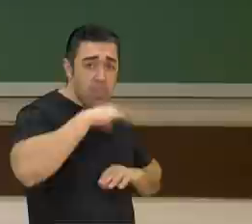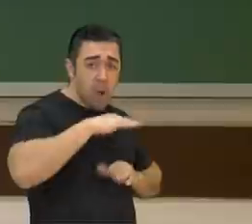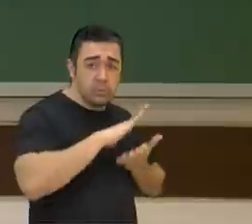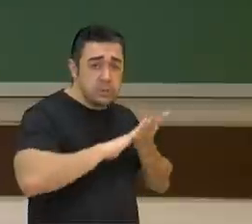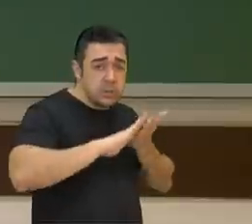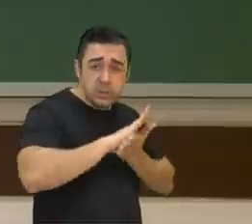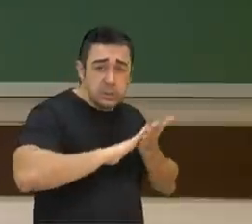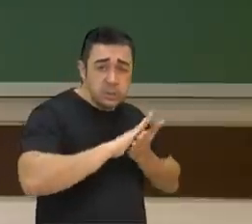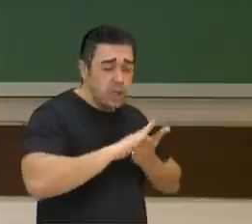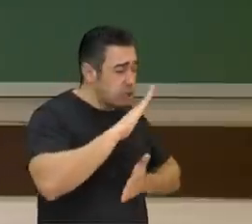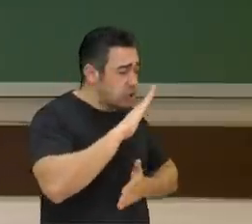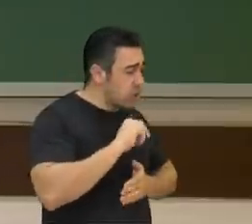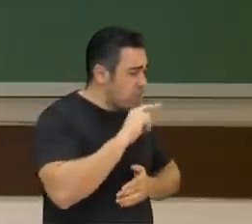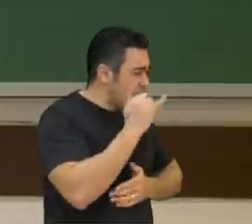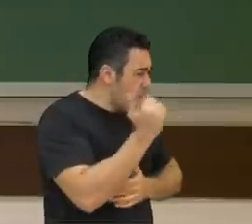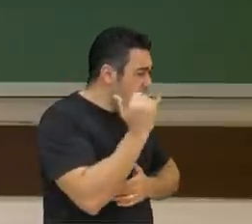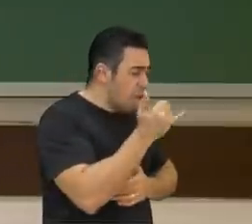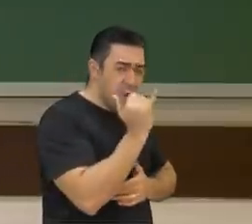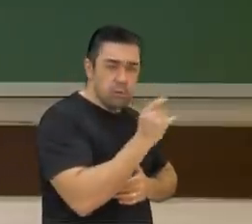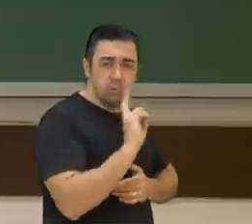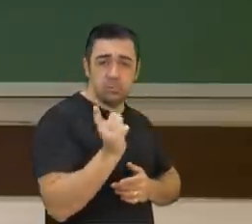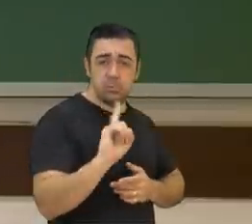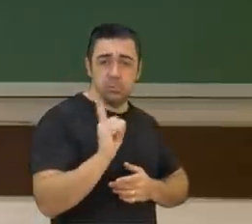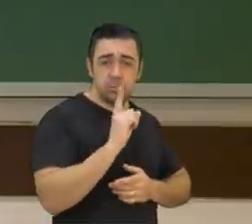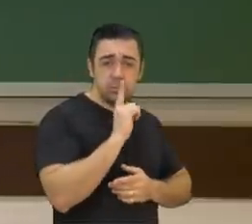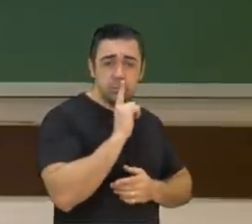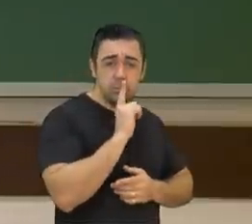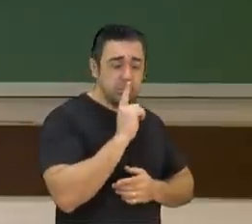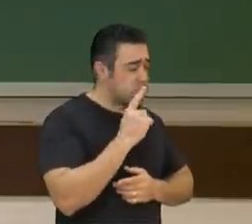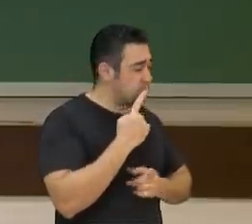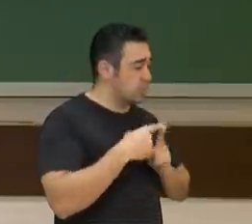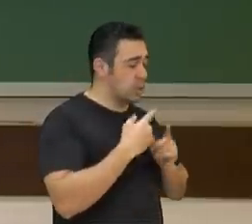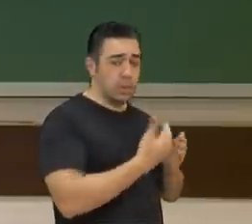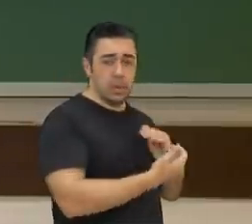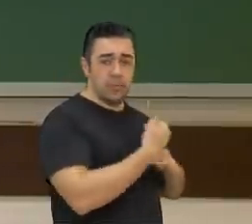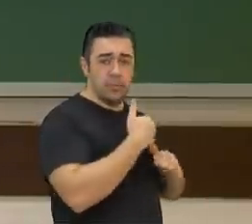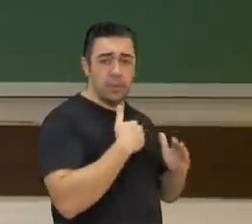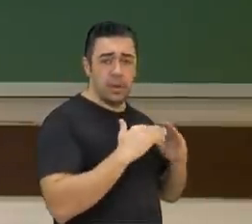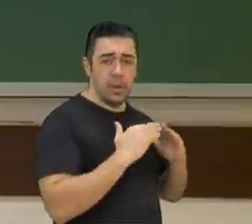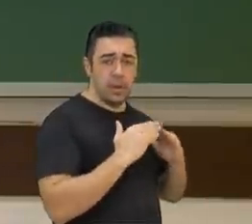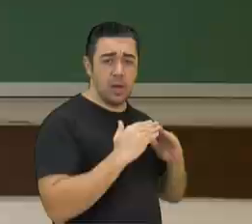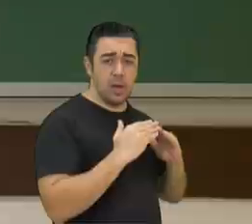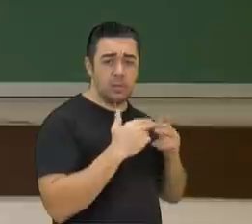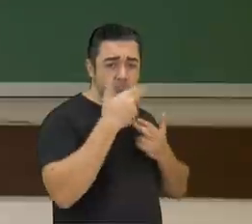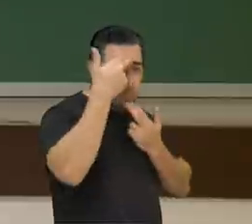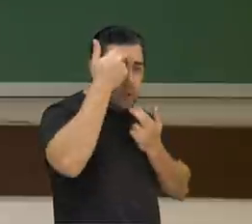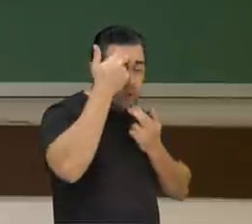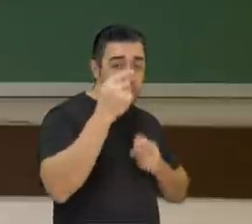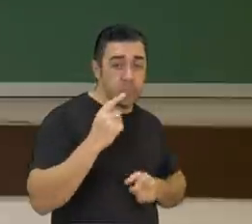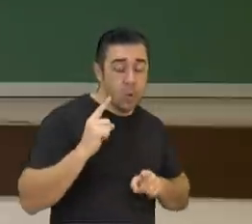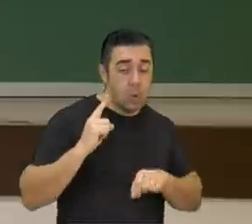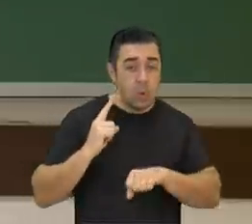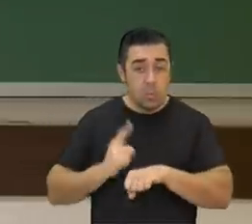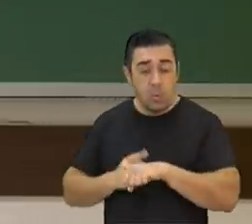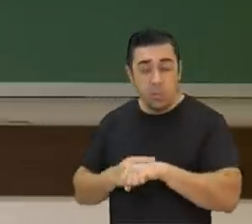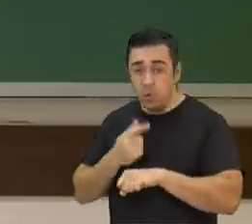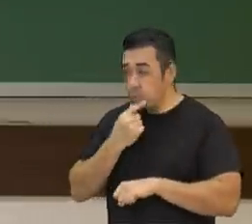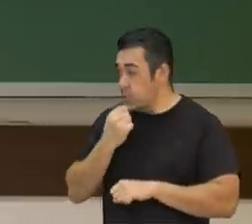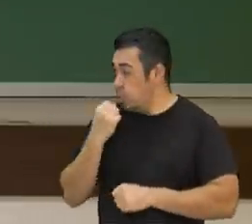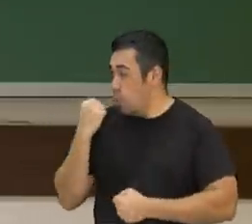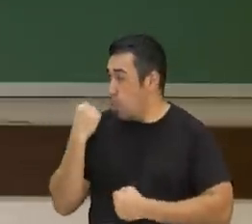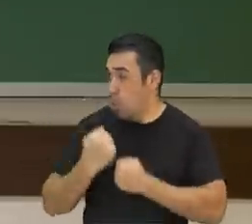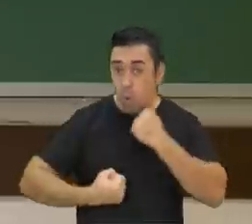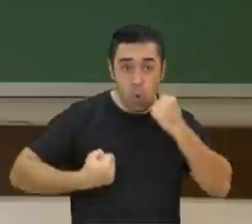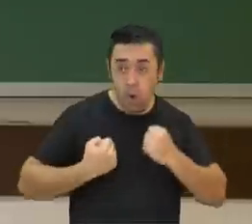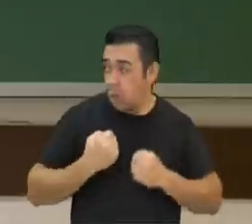ele, né? Chamando a atenção dele por ter levado um bode para dentro da casa dela. Né? Ele, no momento que vai correr com os amigos,